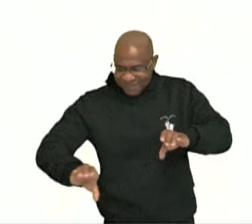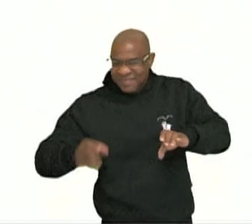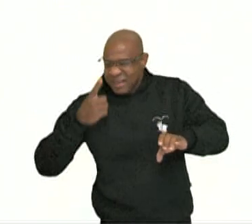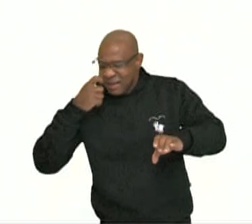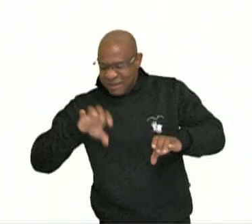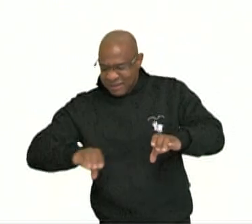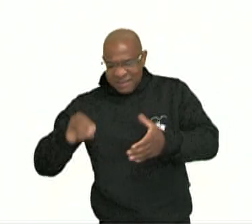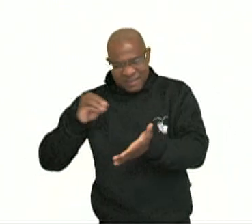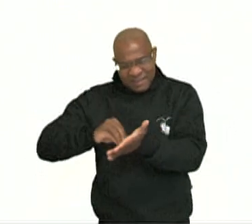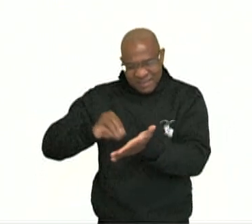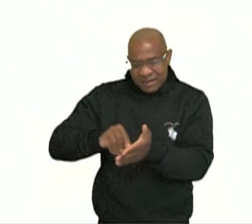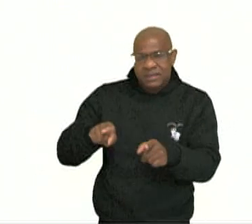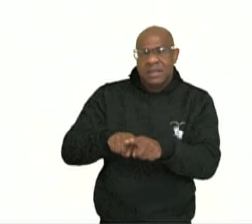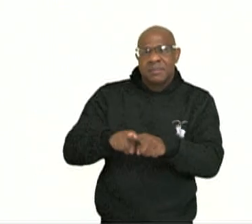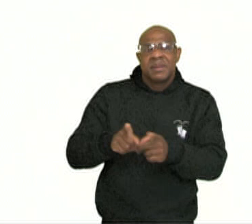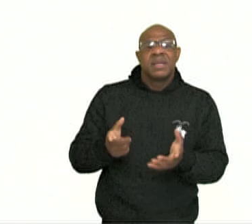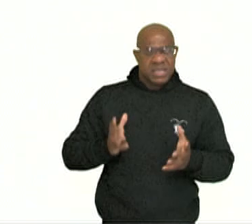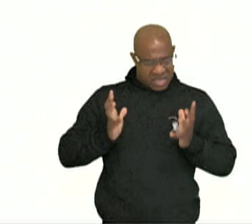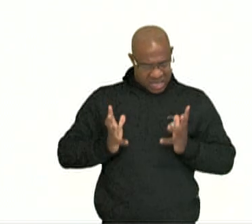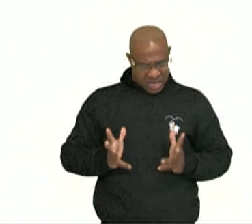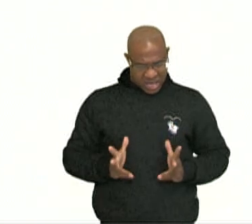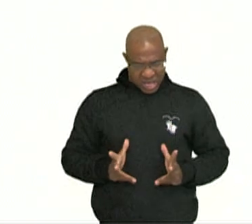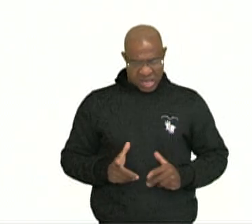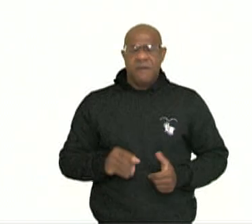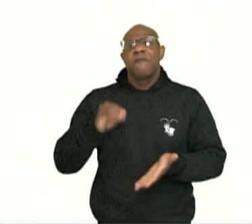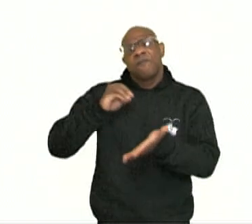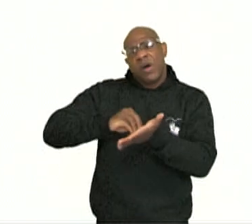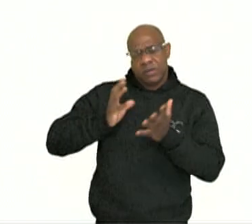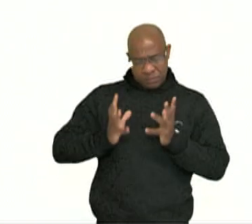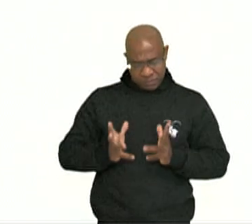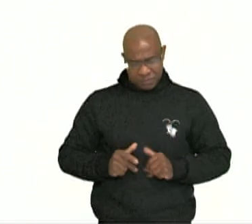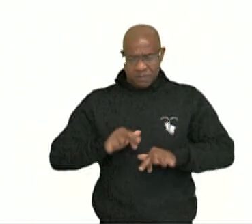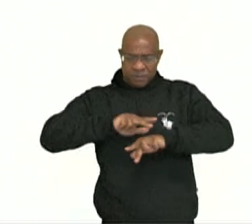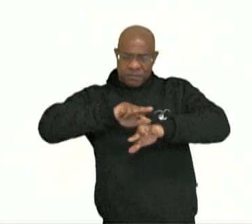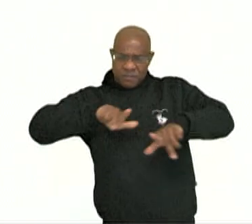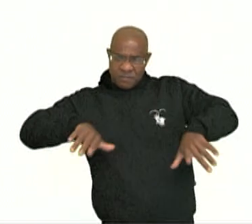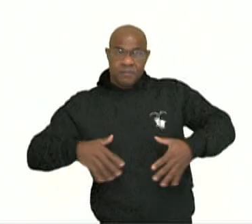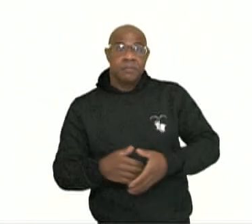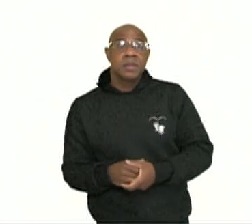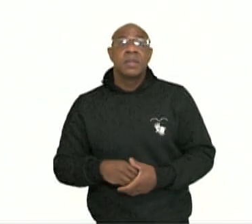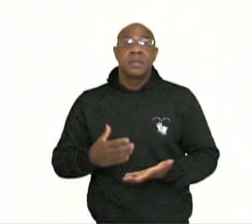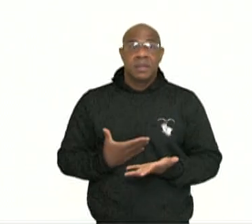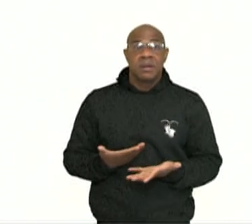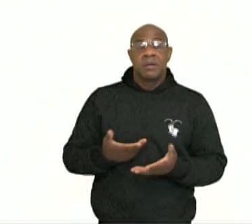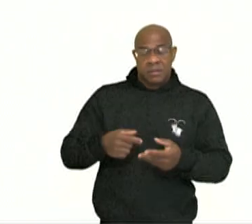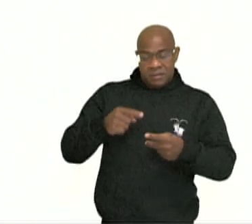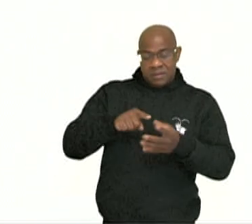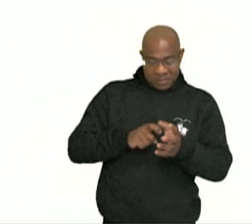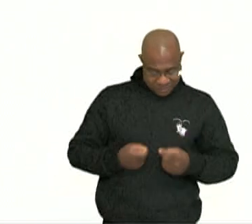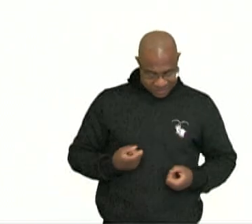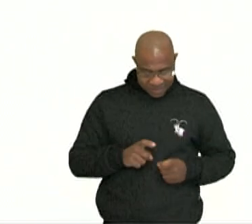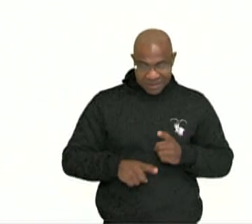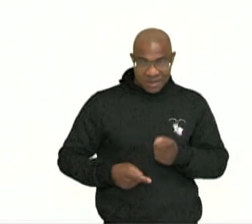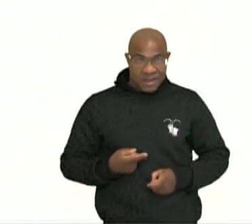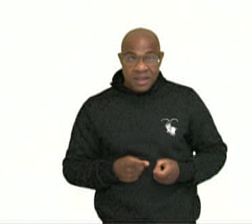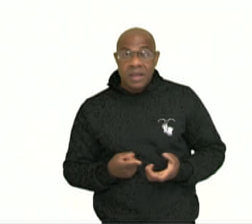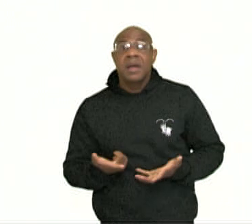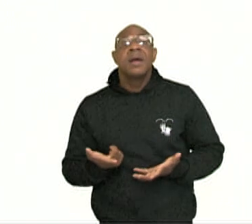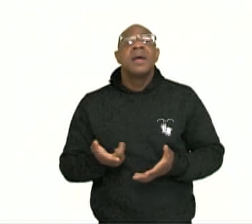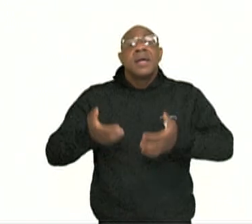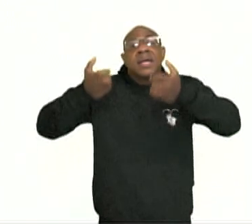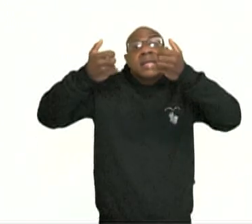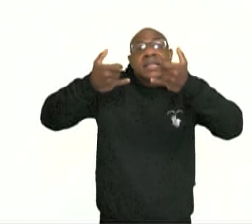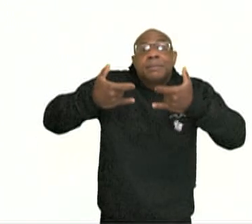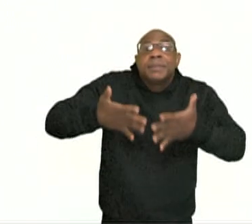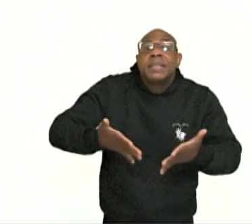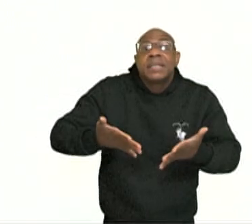e de hábitos de higiene. Com relação à ascaridíase, comente alguns hábitos higiênicos